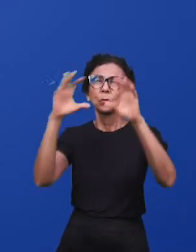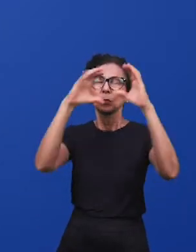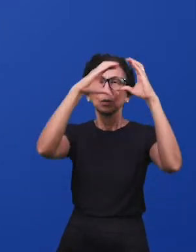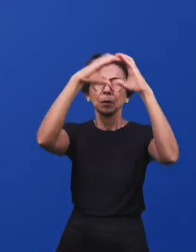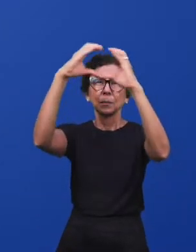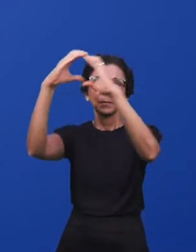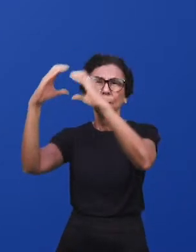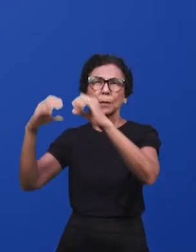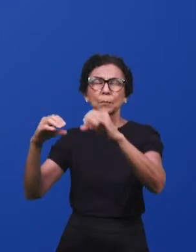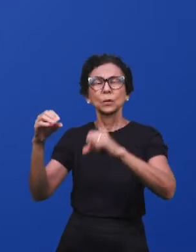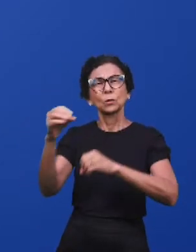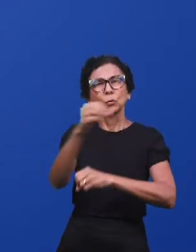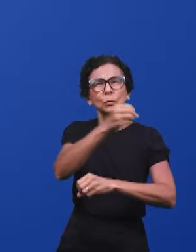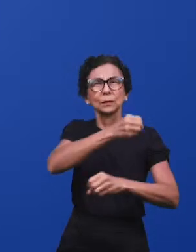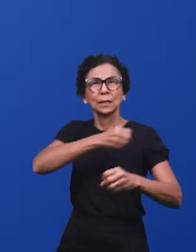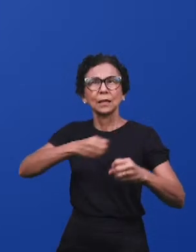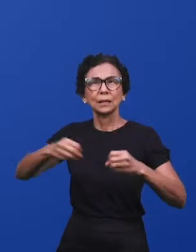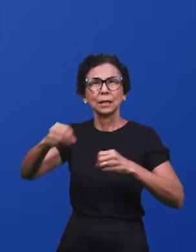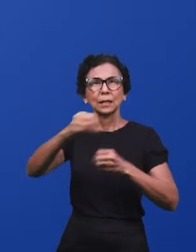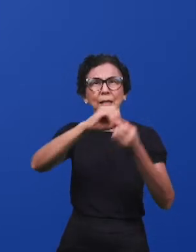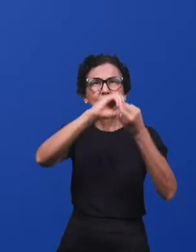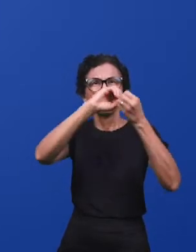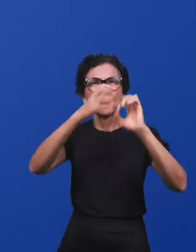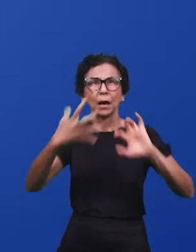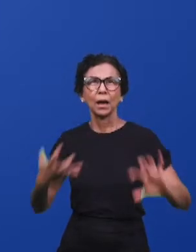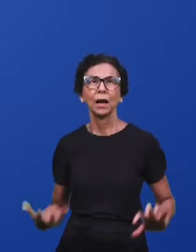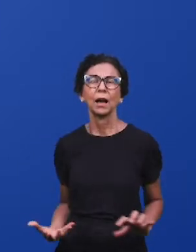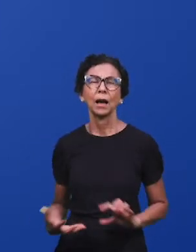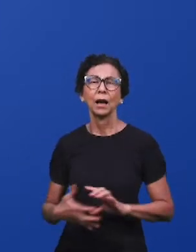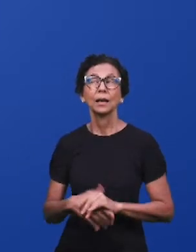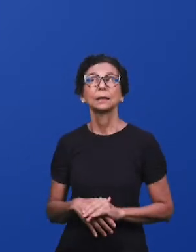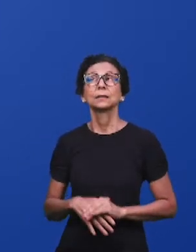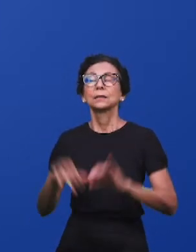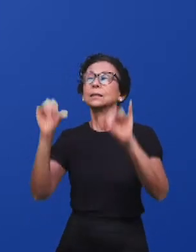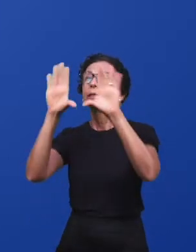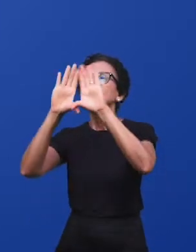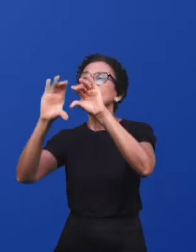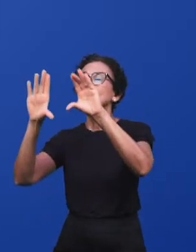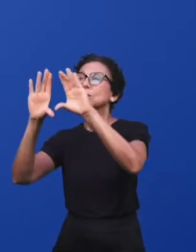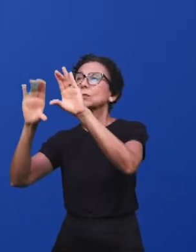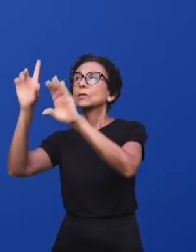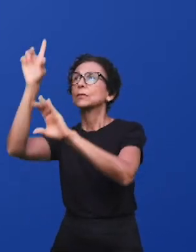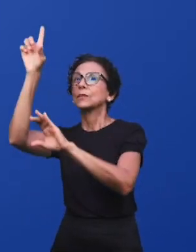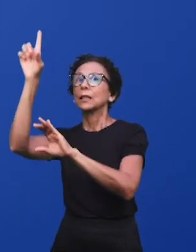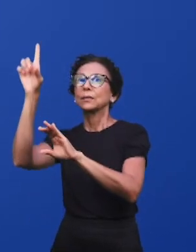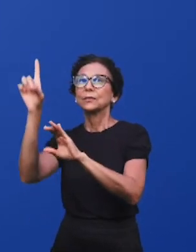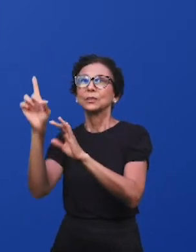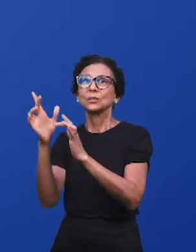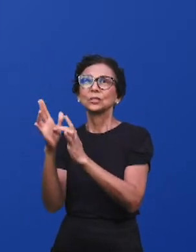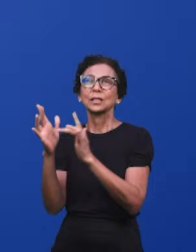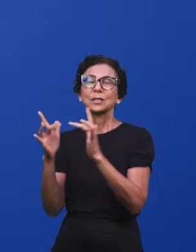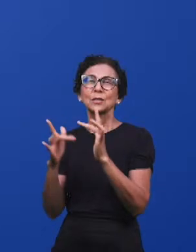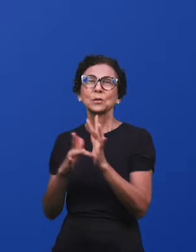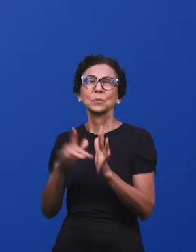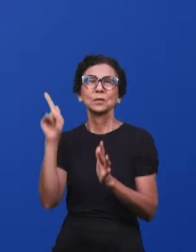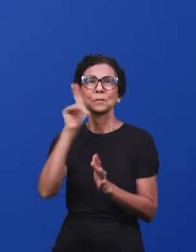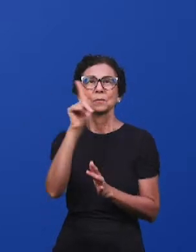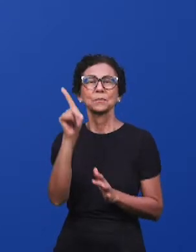serão abaladas. E então o Filho do Homem nas nuvens, com grande poder e glória.